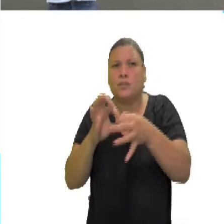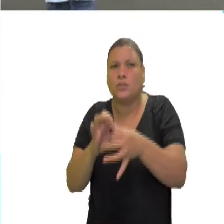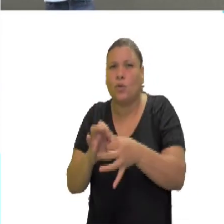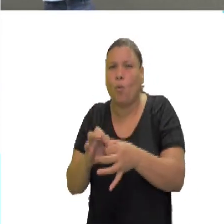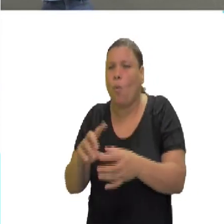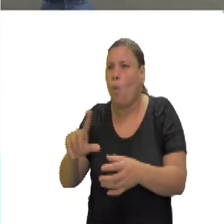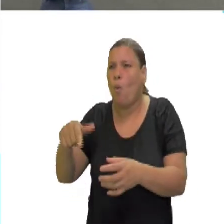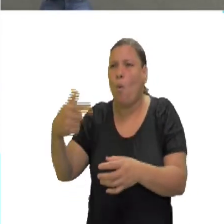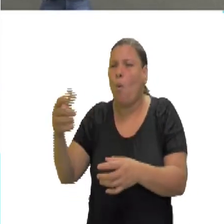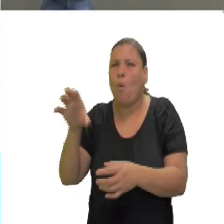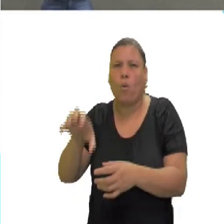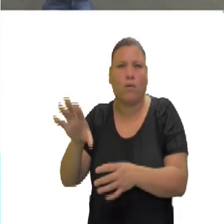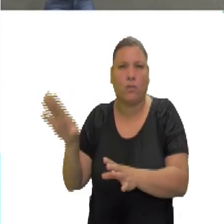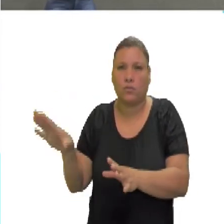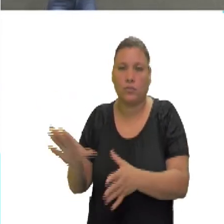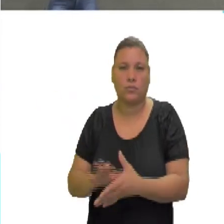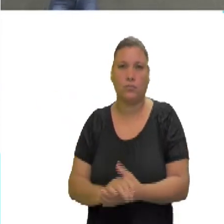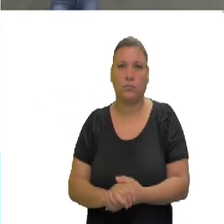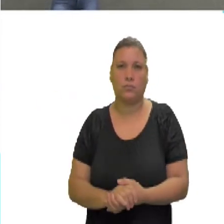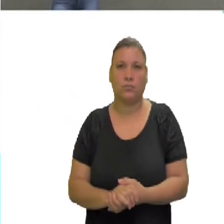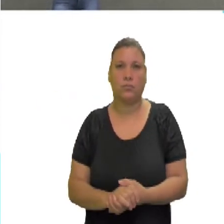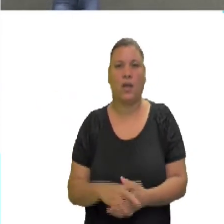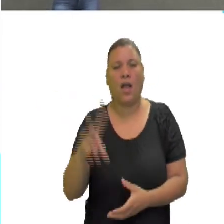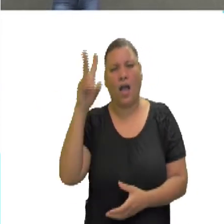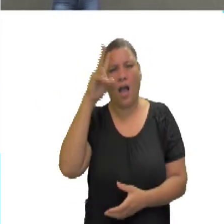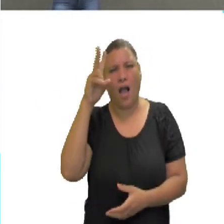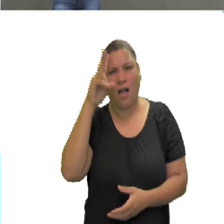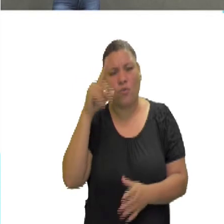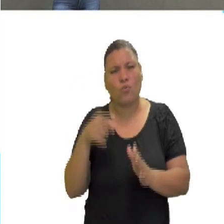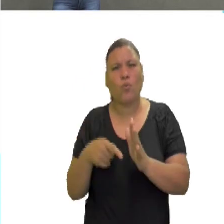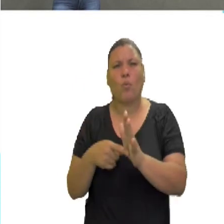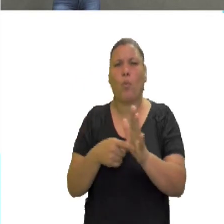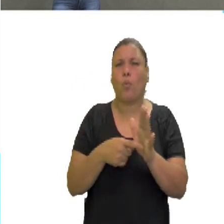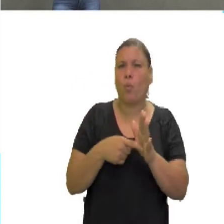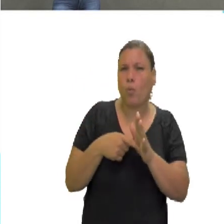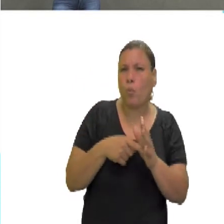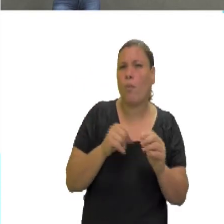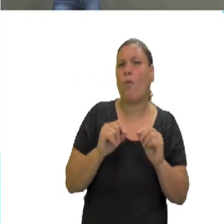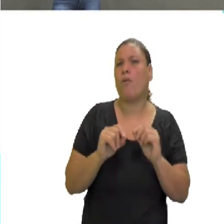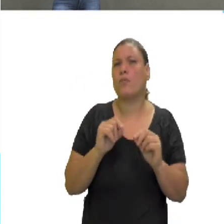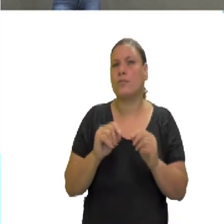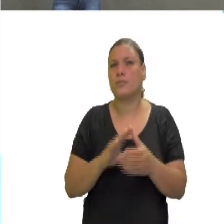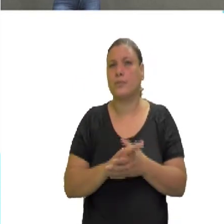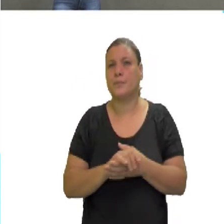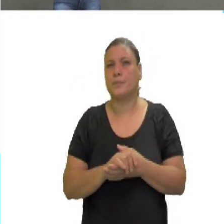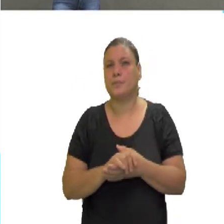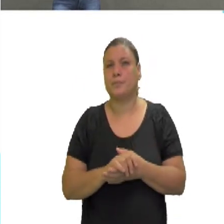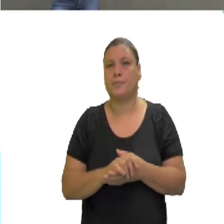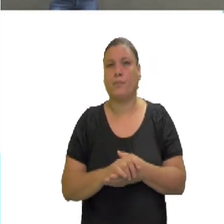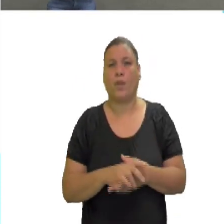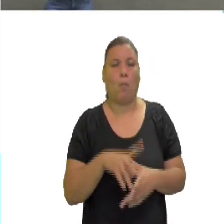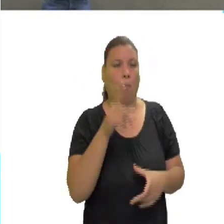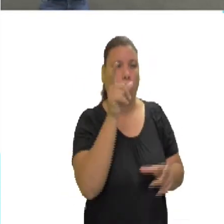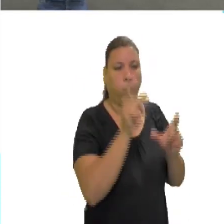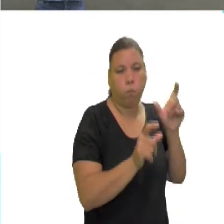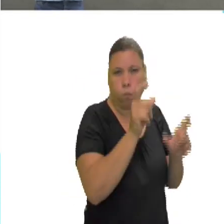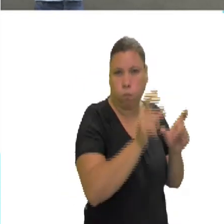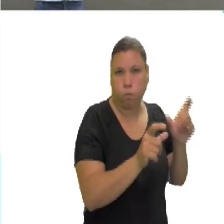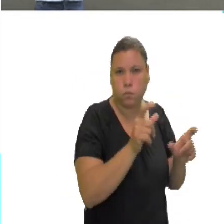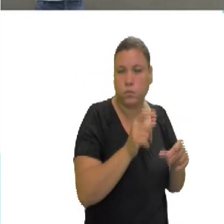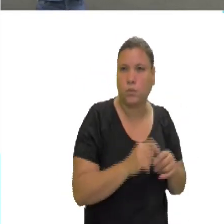os bandeirantes avistaram em uma montanha,